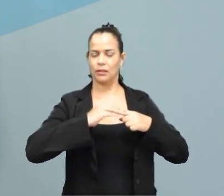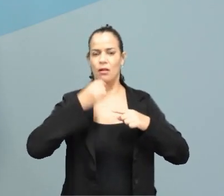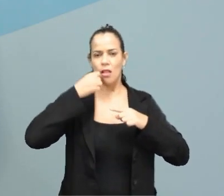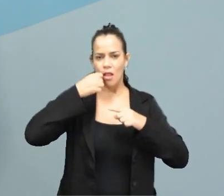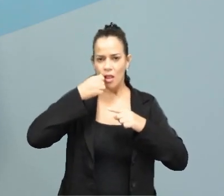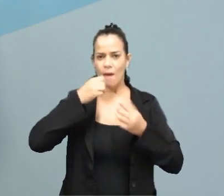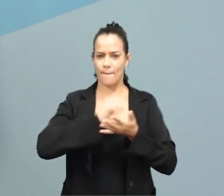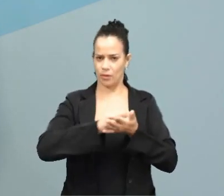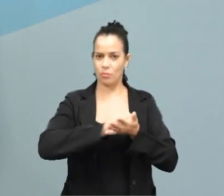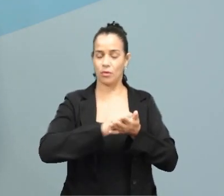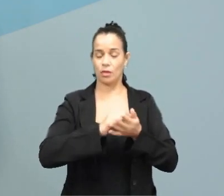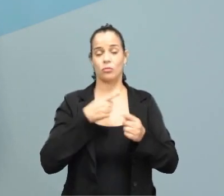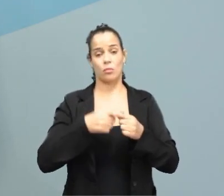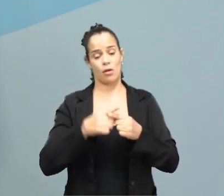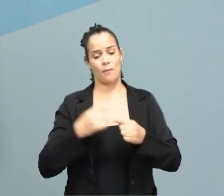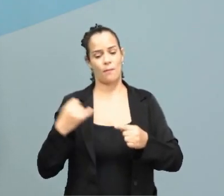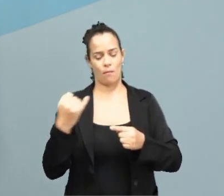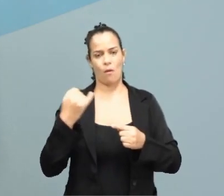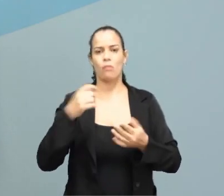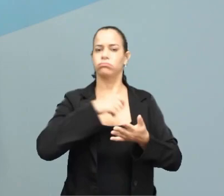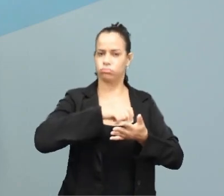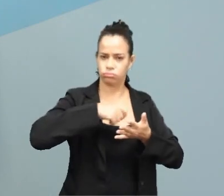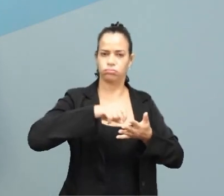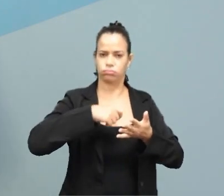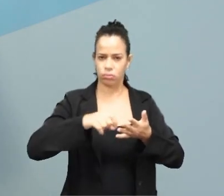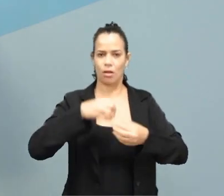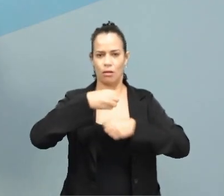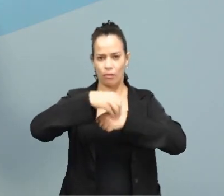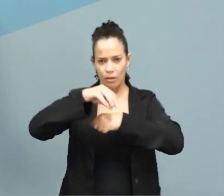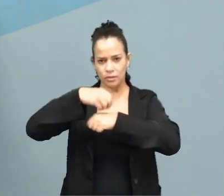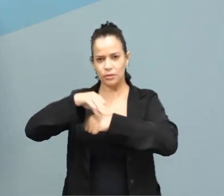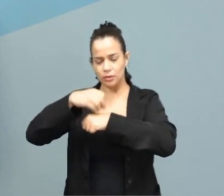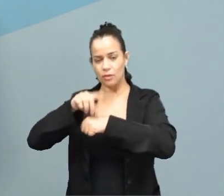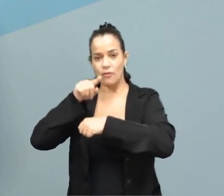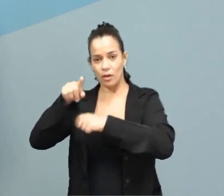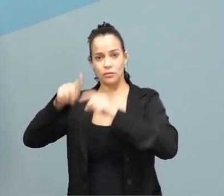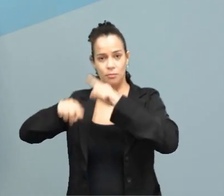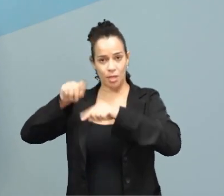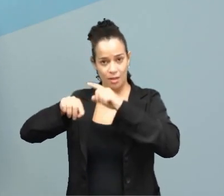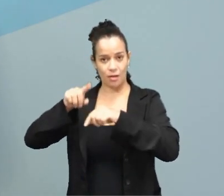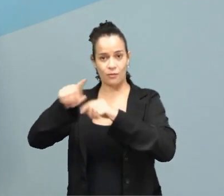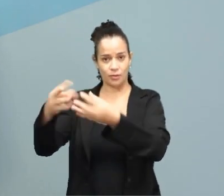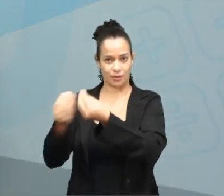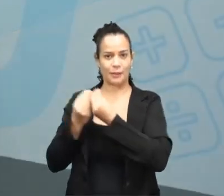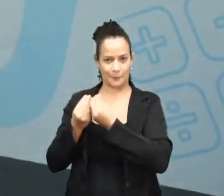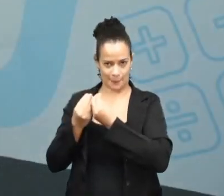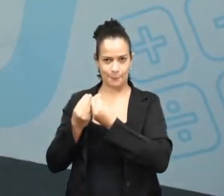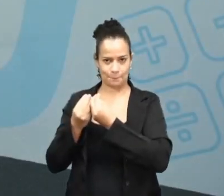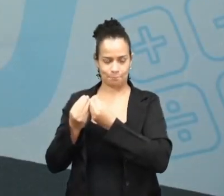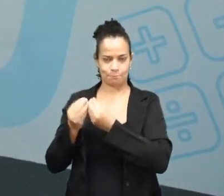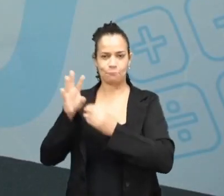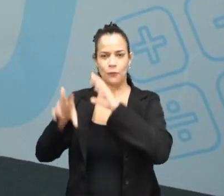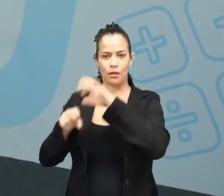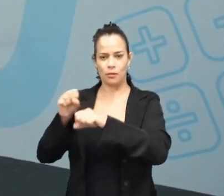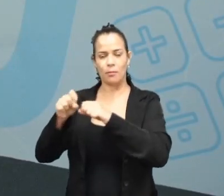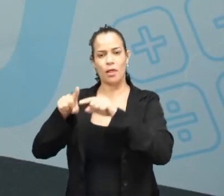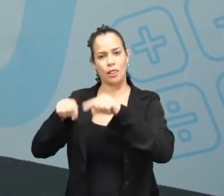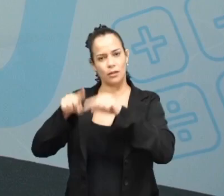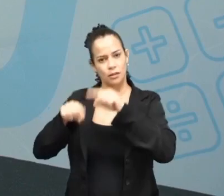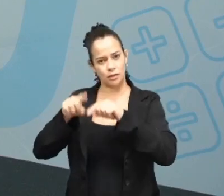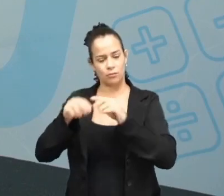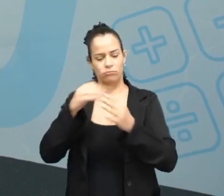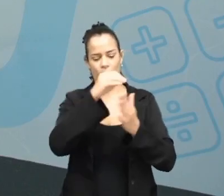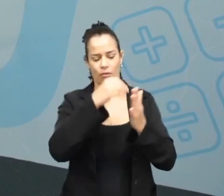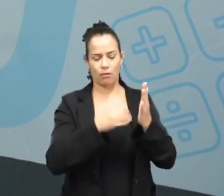importante anotar essas informações, é importante anotar essas dicas. Vai lá no seu material que você recebeu, pega aí esses materiais que eu linkei agora